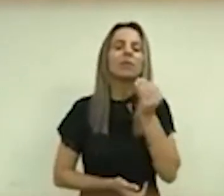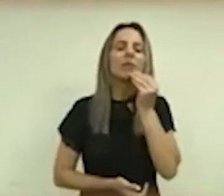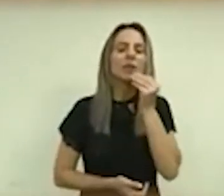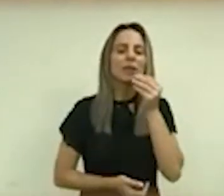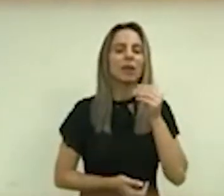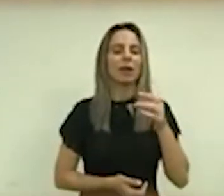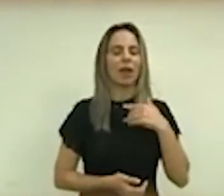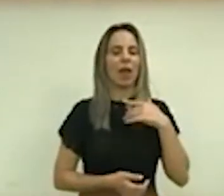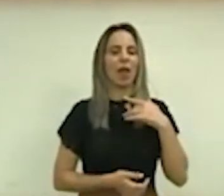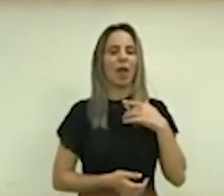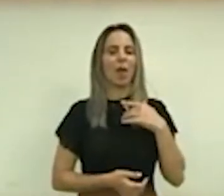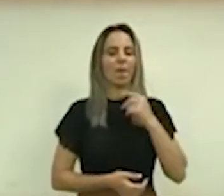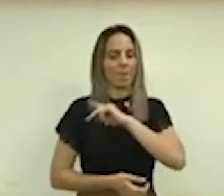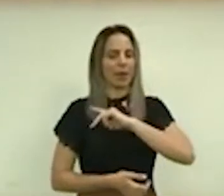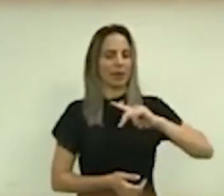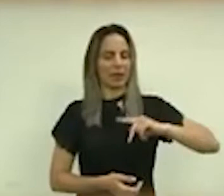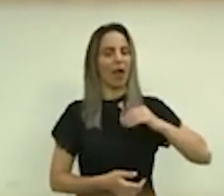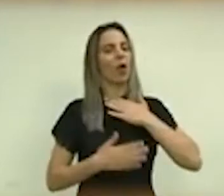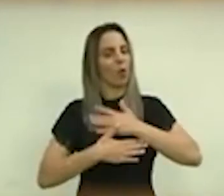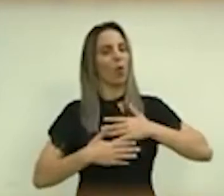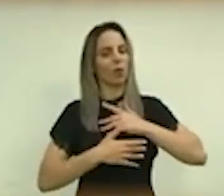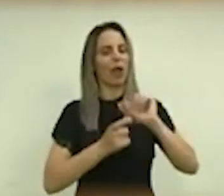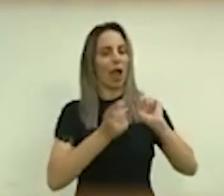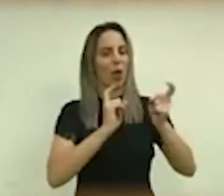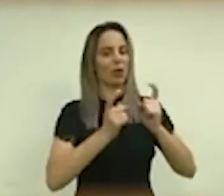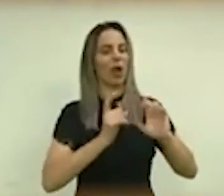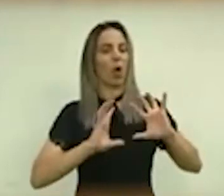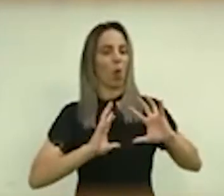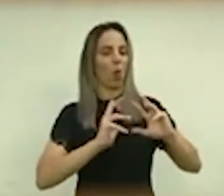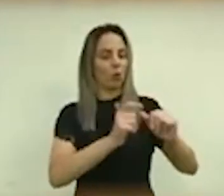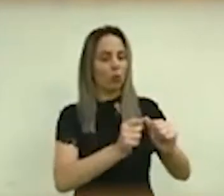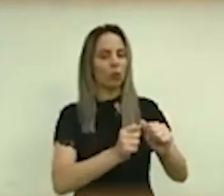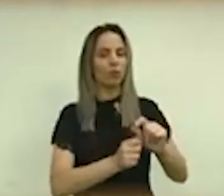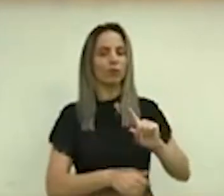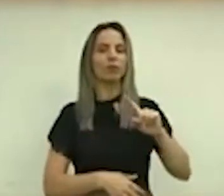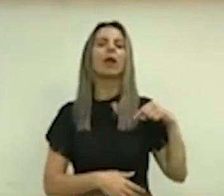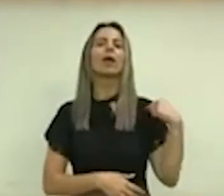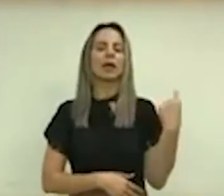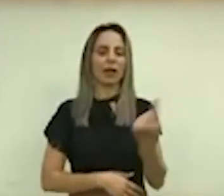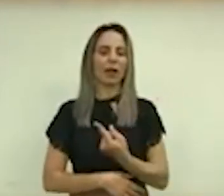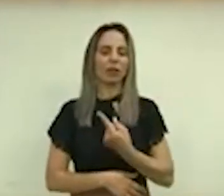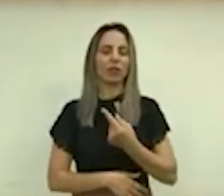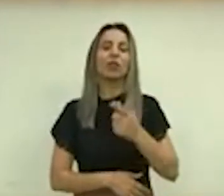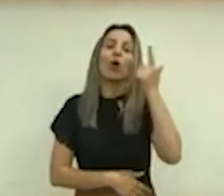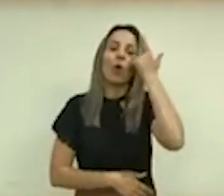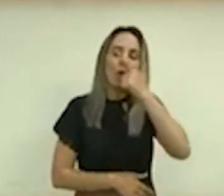presidente saindo daqui, gostaria da reunião com todos vocês, para que a gente